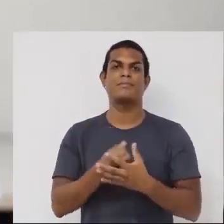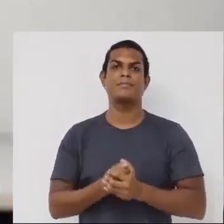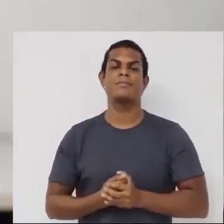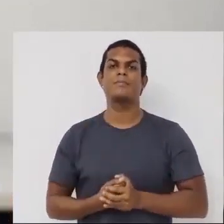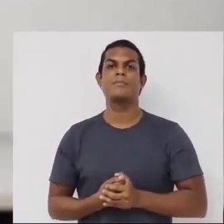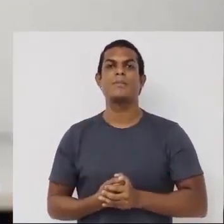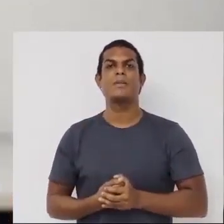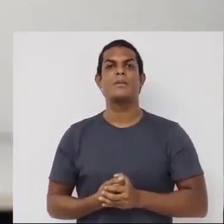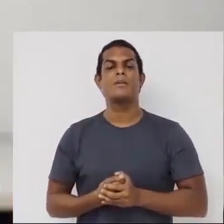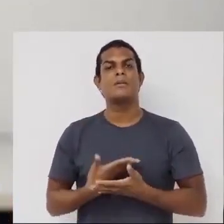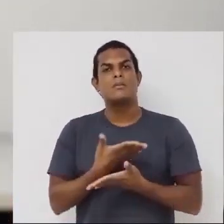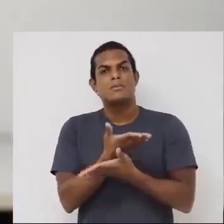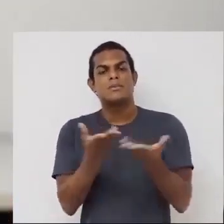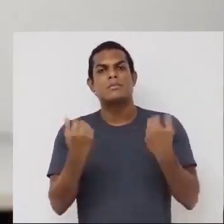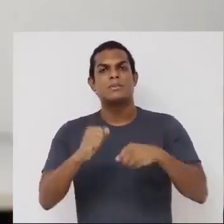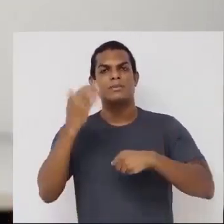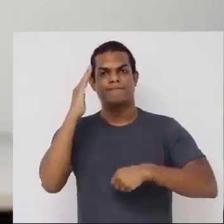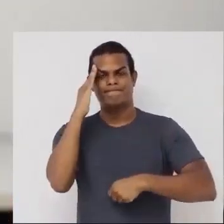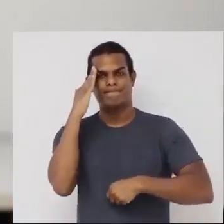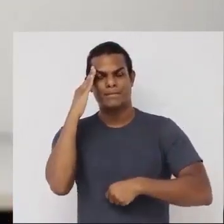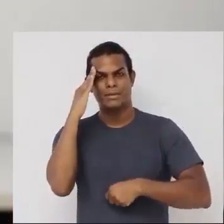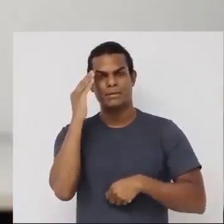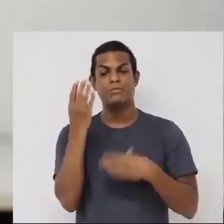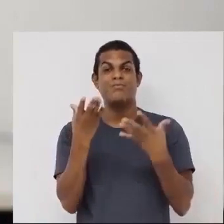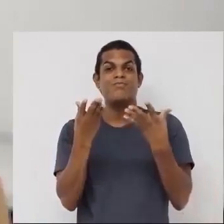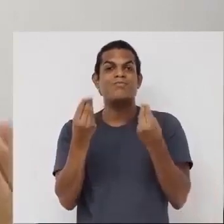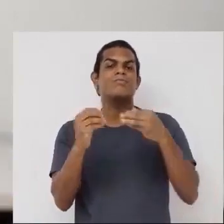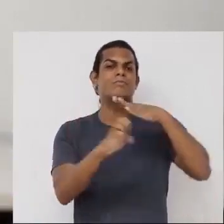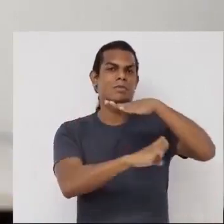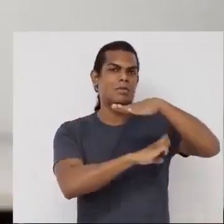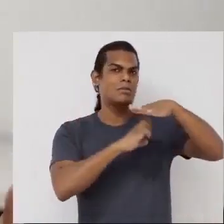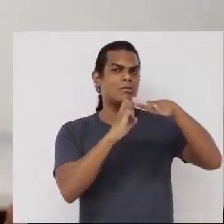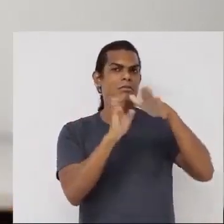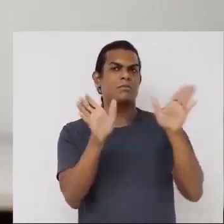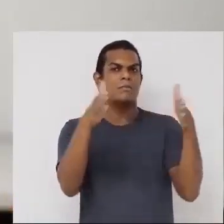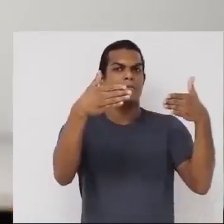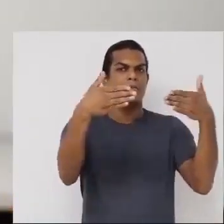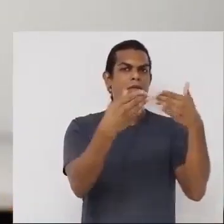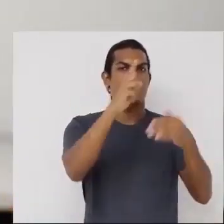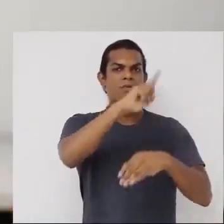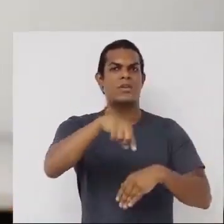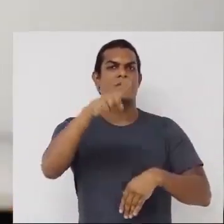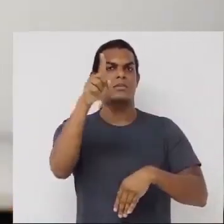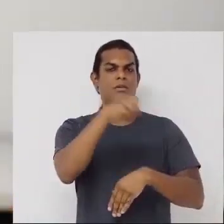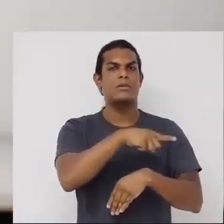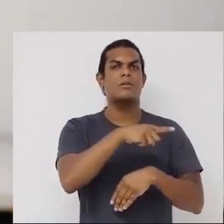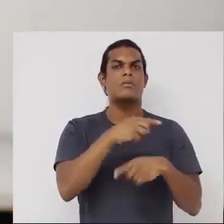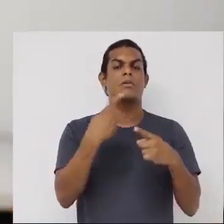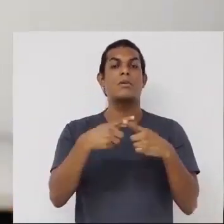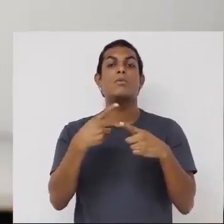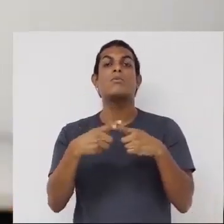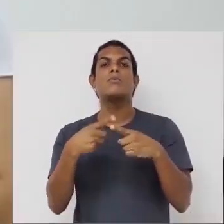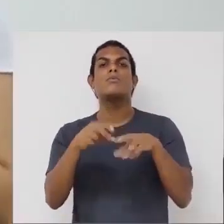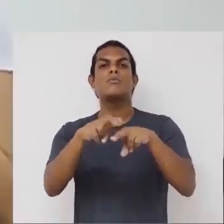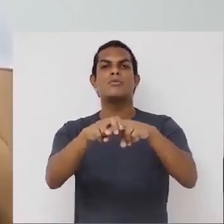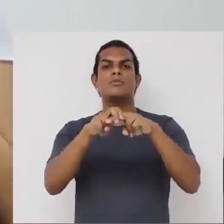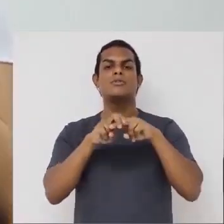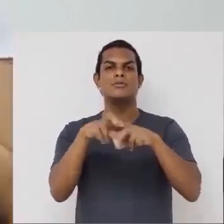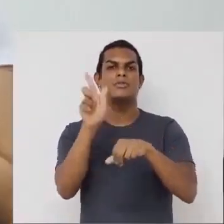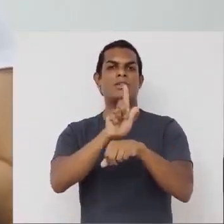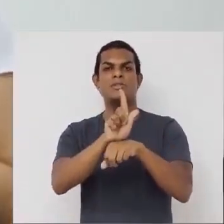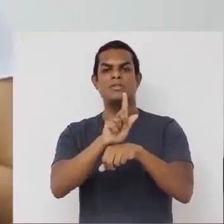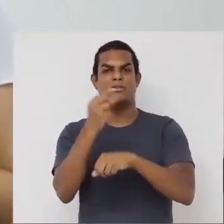entenda, muitas empresas fecham por conta de um problema da gestão financeira.